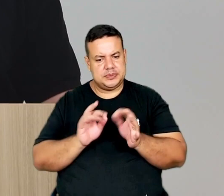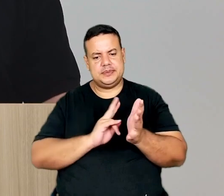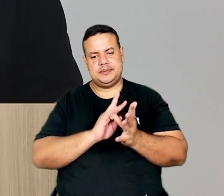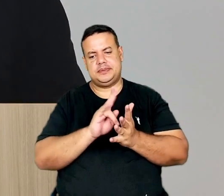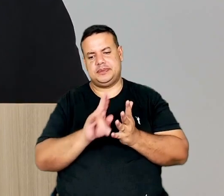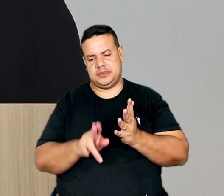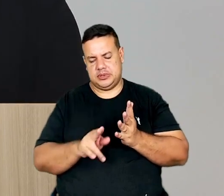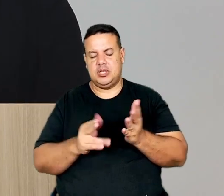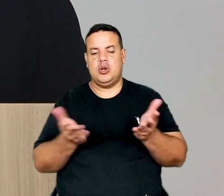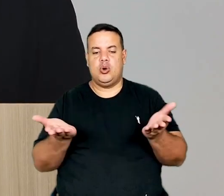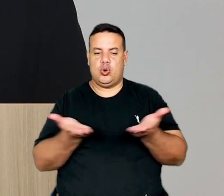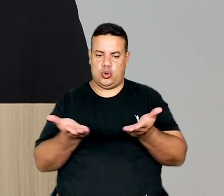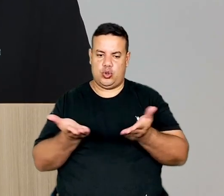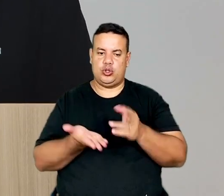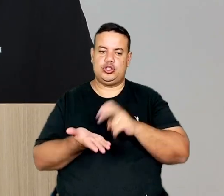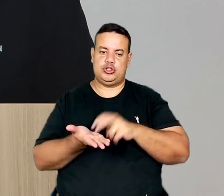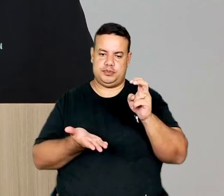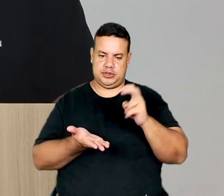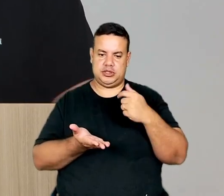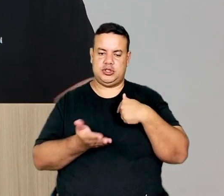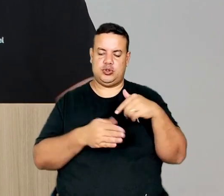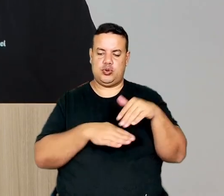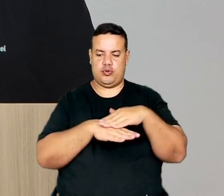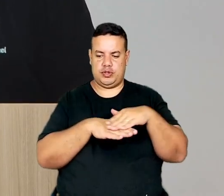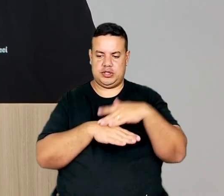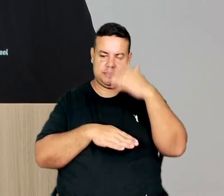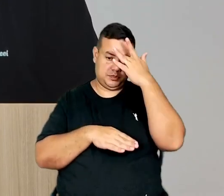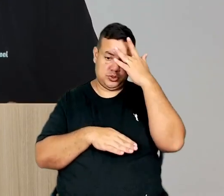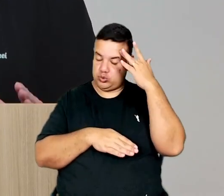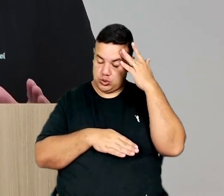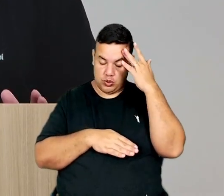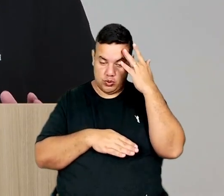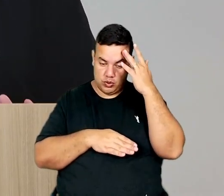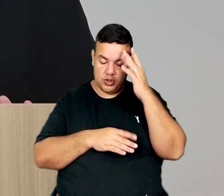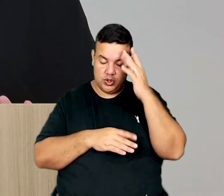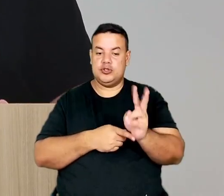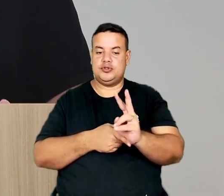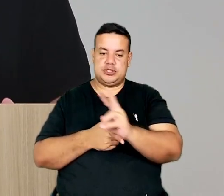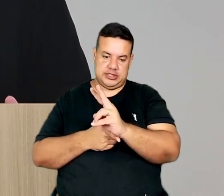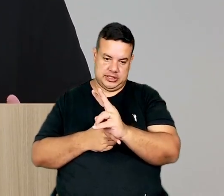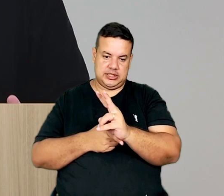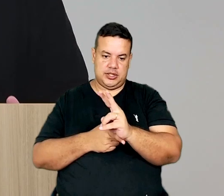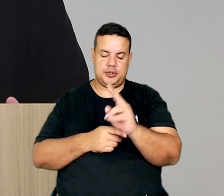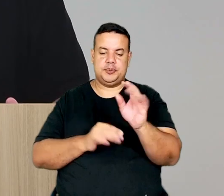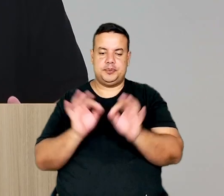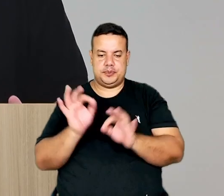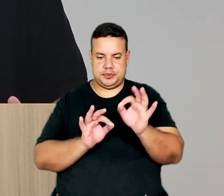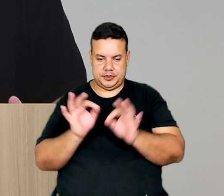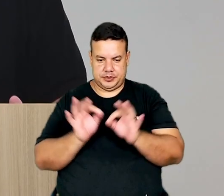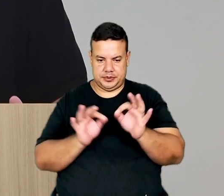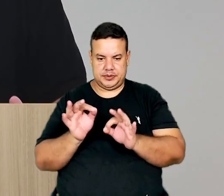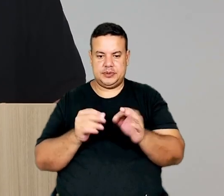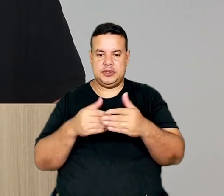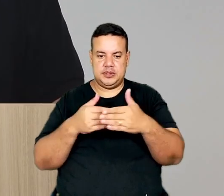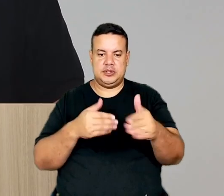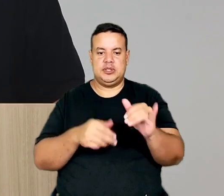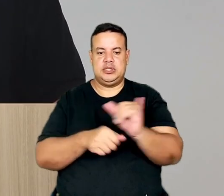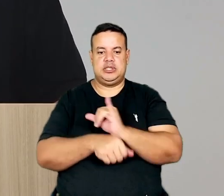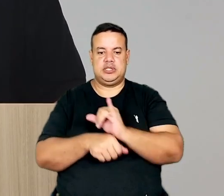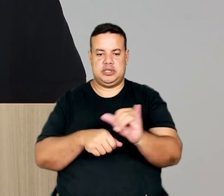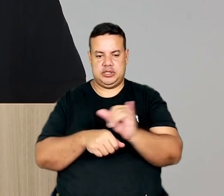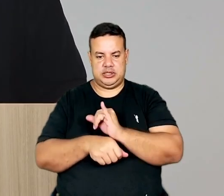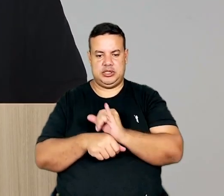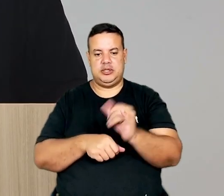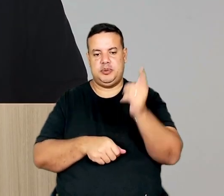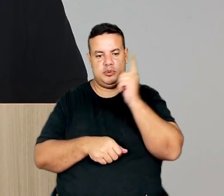conversando com o pessoal da fiscalização, o pessoal da nota do produtor, e está se planejando uma estratégia, Beto, para dar auxílio